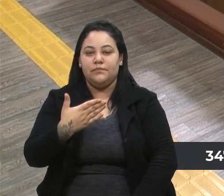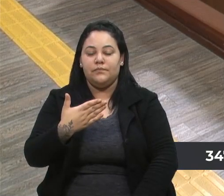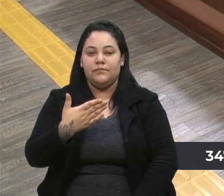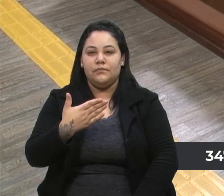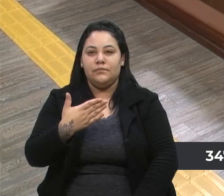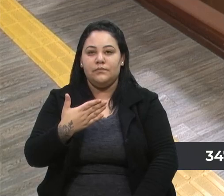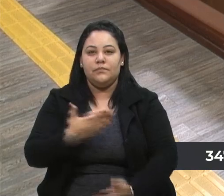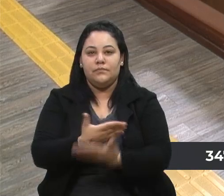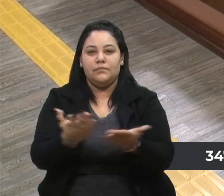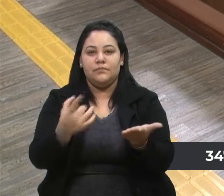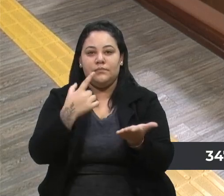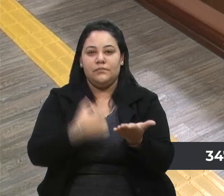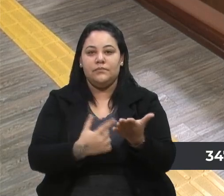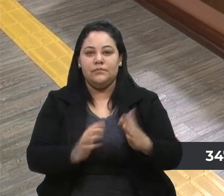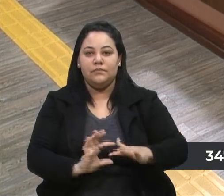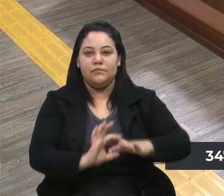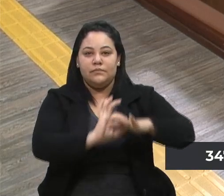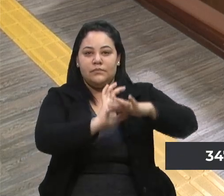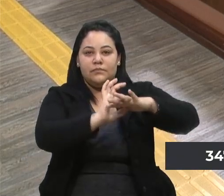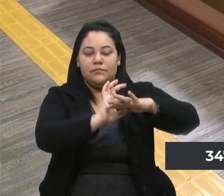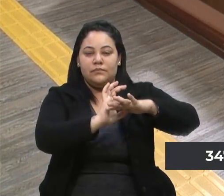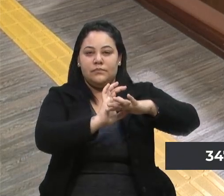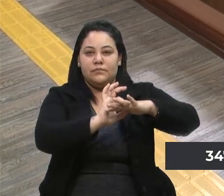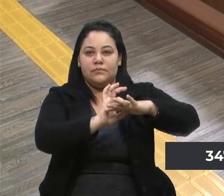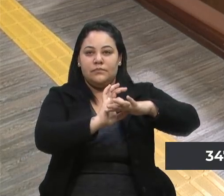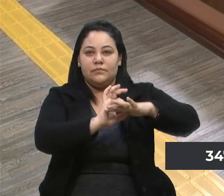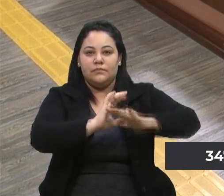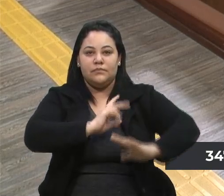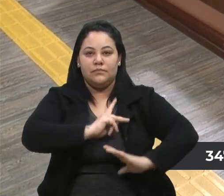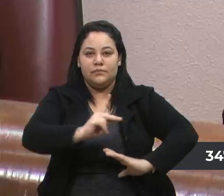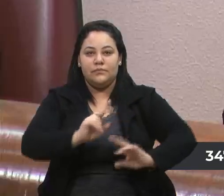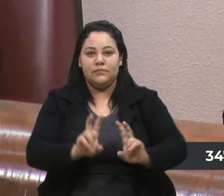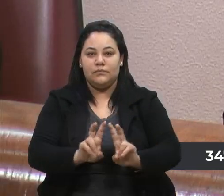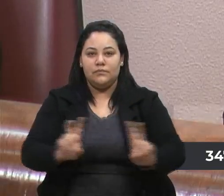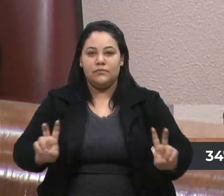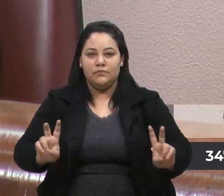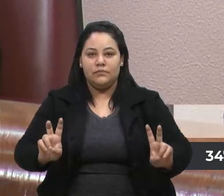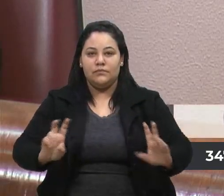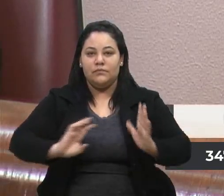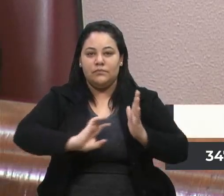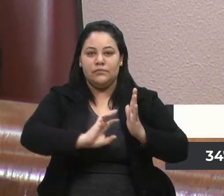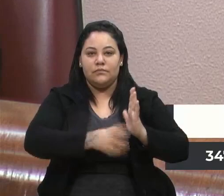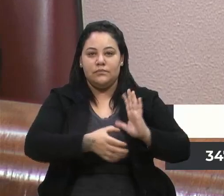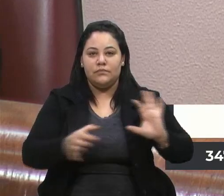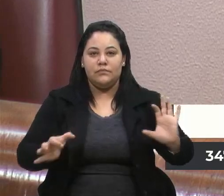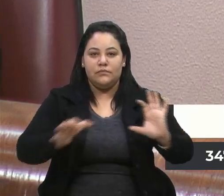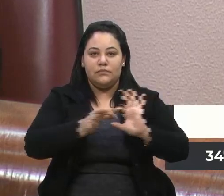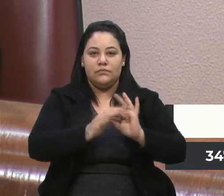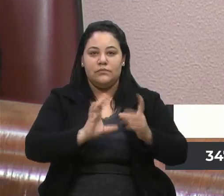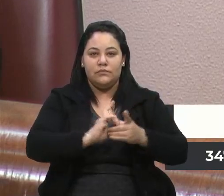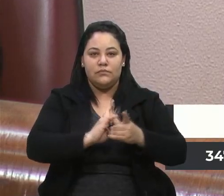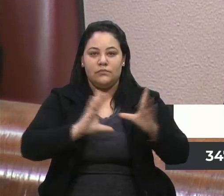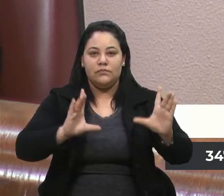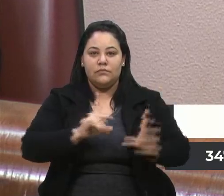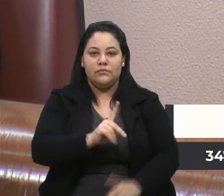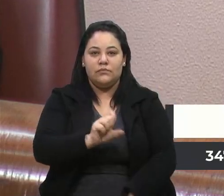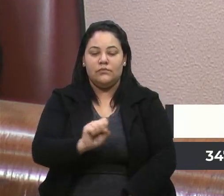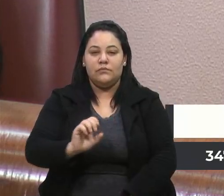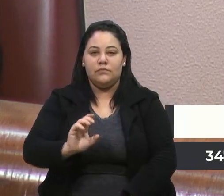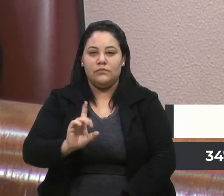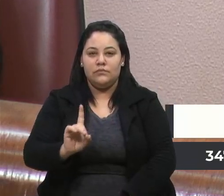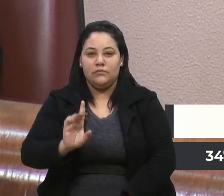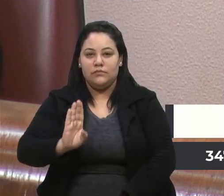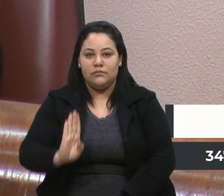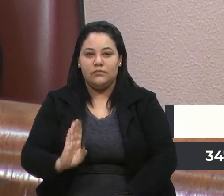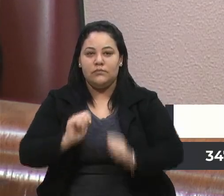Solicitação do espaço de acordo de liderança. Prezado presidente, a bancada do Partido da Social Democracia Brasileira, PSDB, por meio de sua líder,